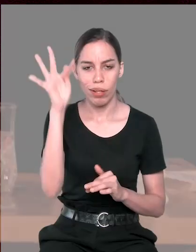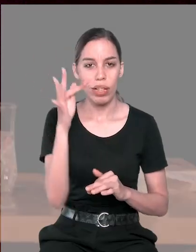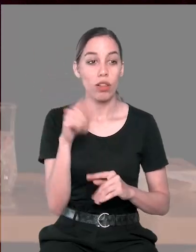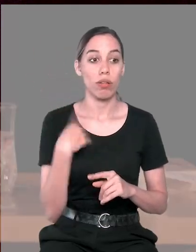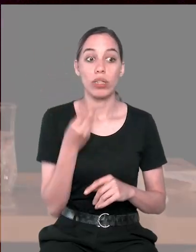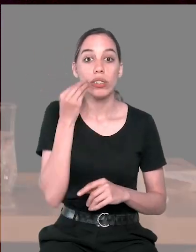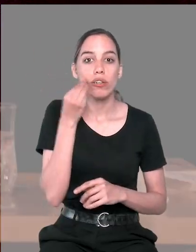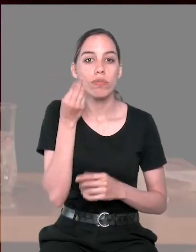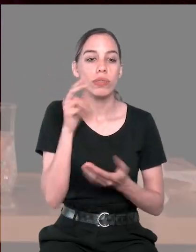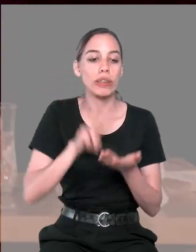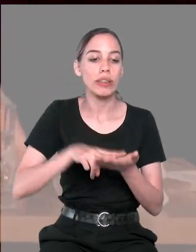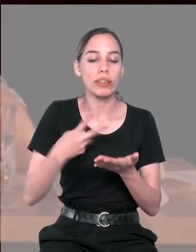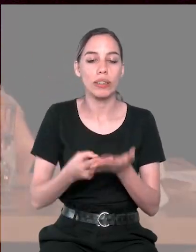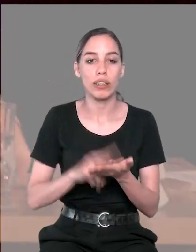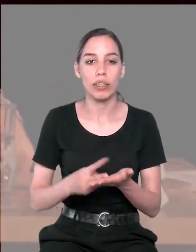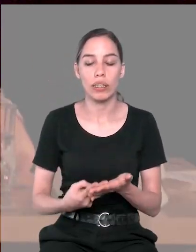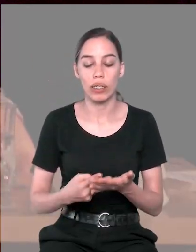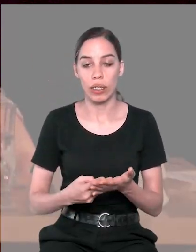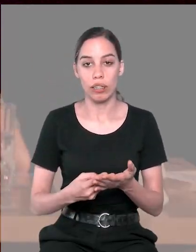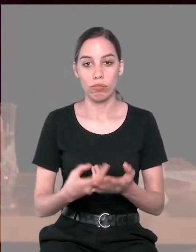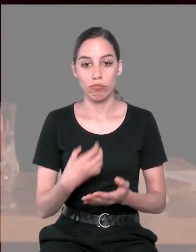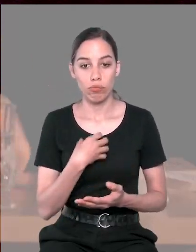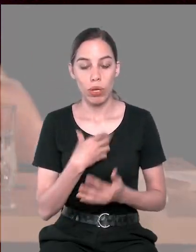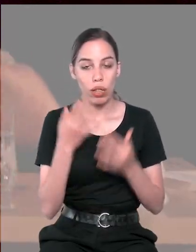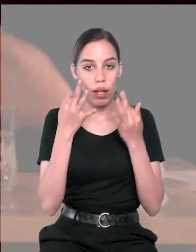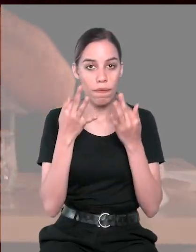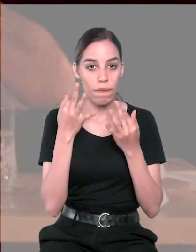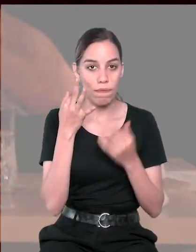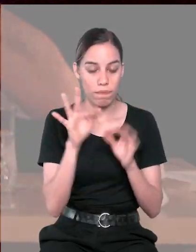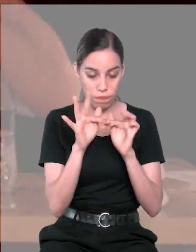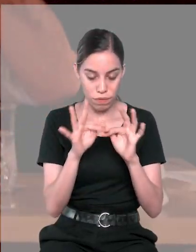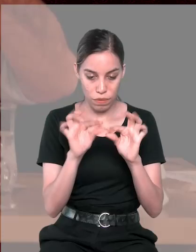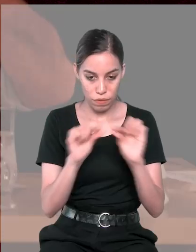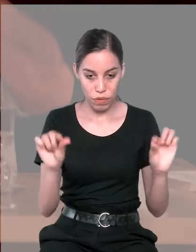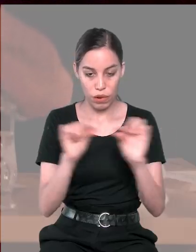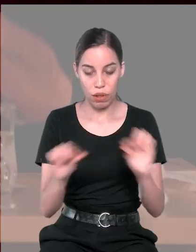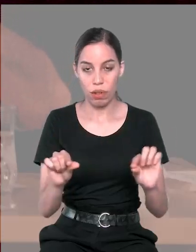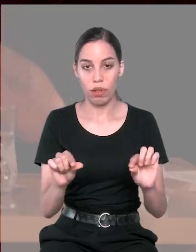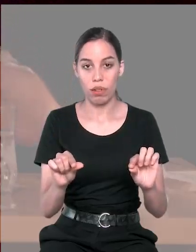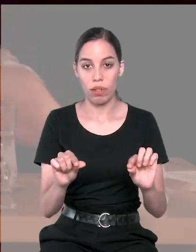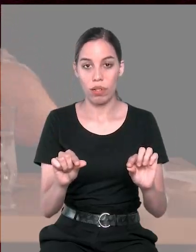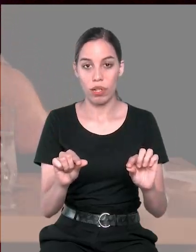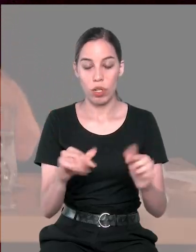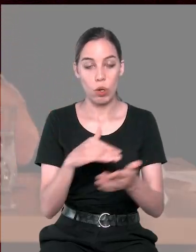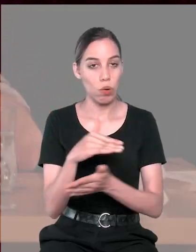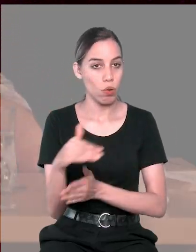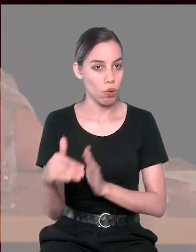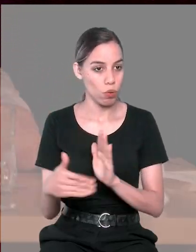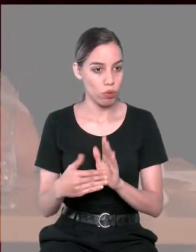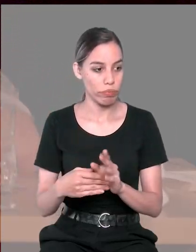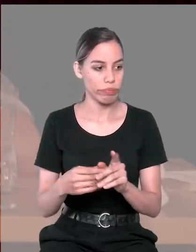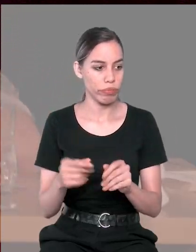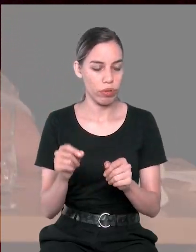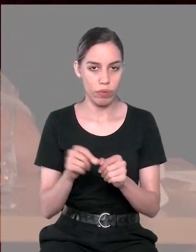traduzir de tal maneira que a dinâmica da frase, que os mundos imaginários que aquilo produzia, tudo se